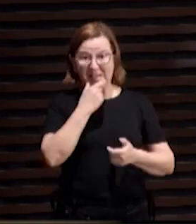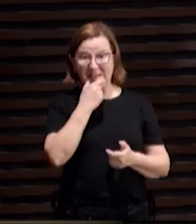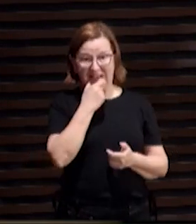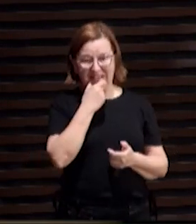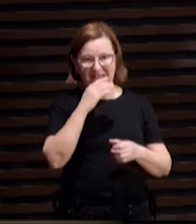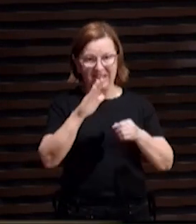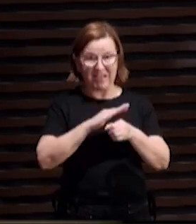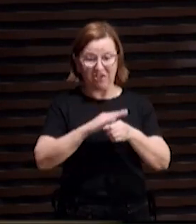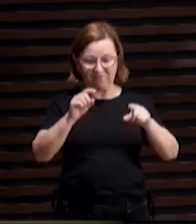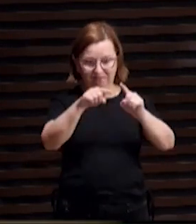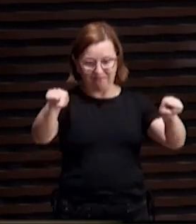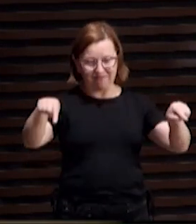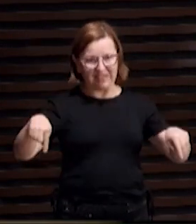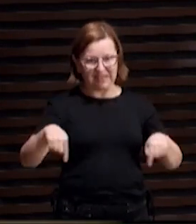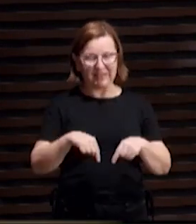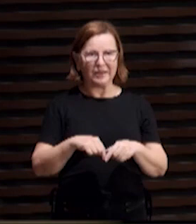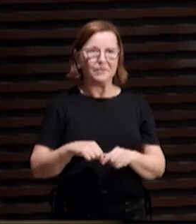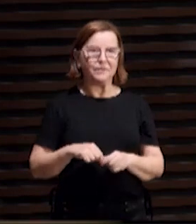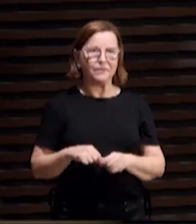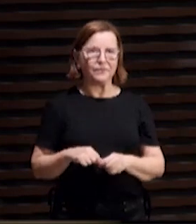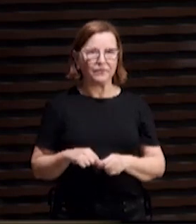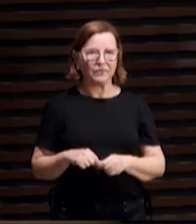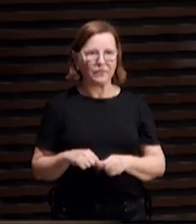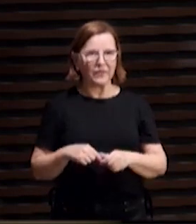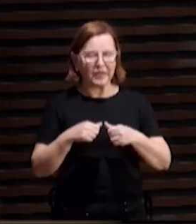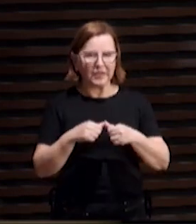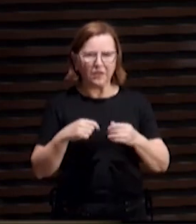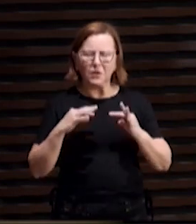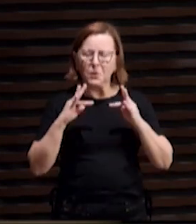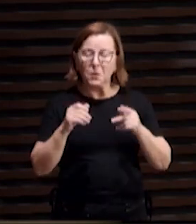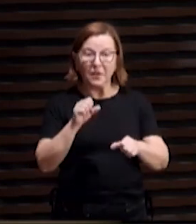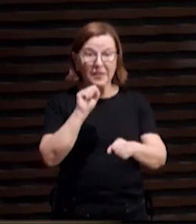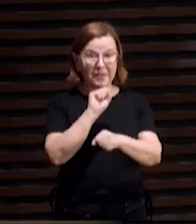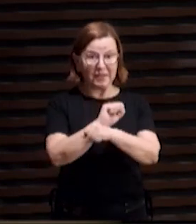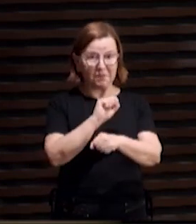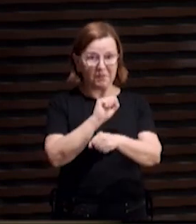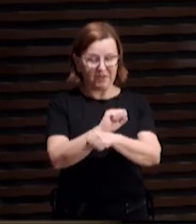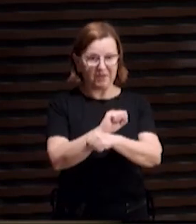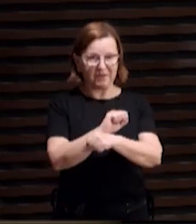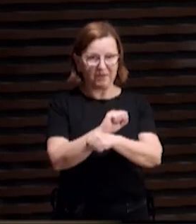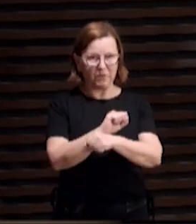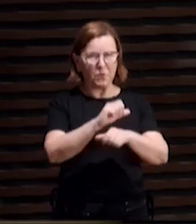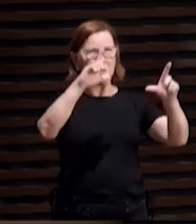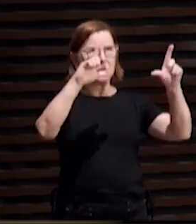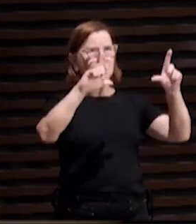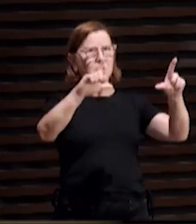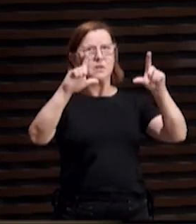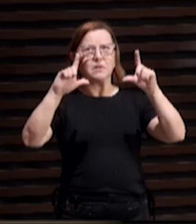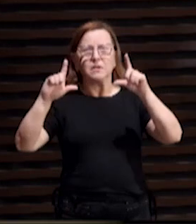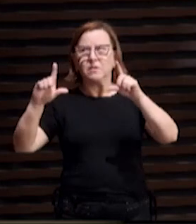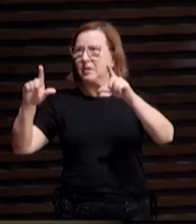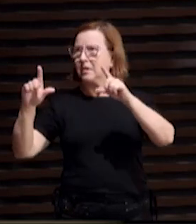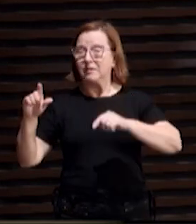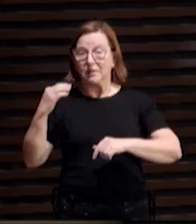Encheu o auditório. Estavam todos esperando aqueles quadros famosos. Eu sei